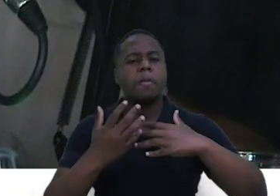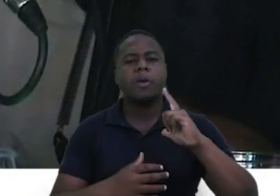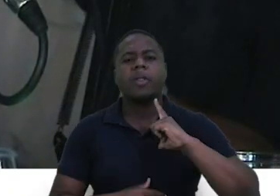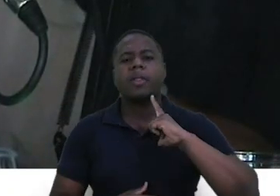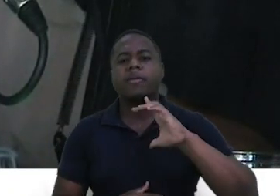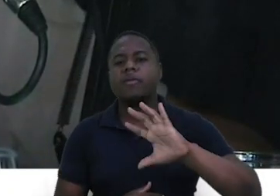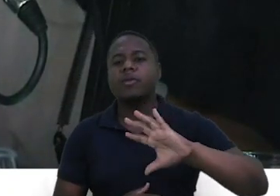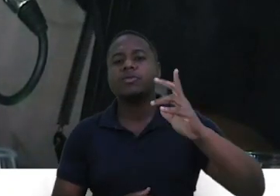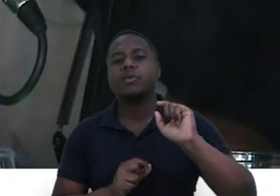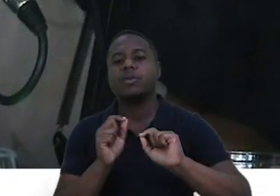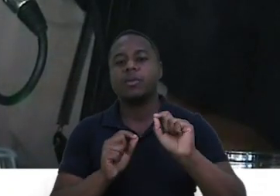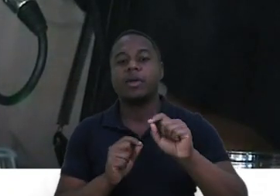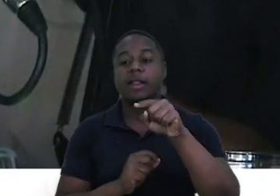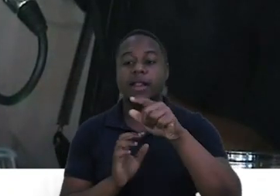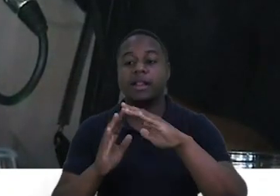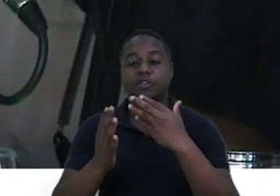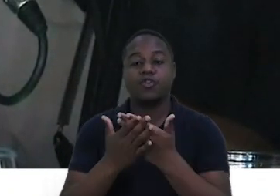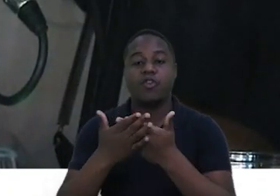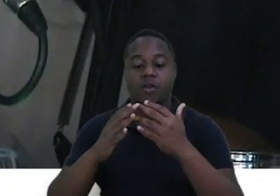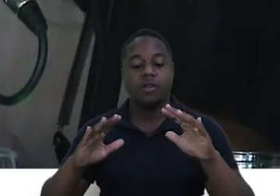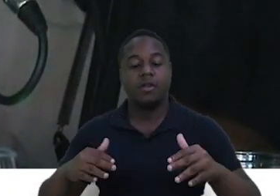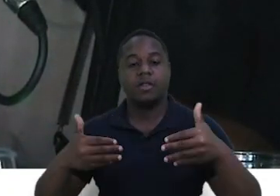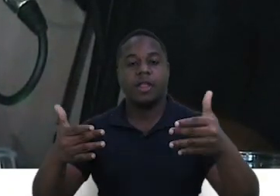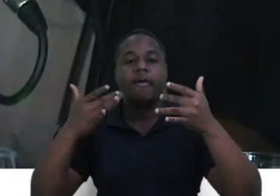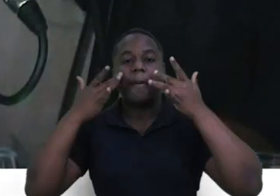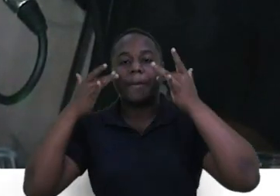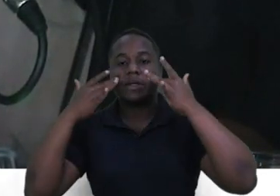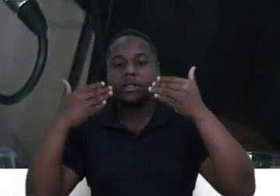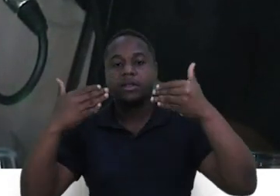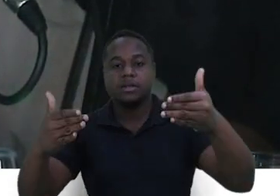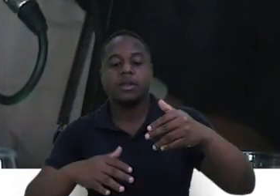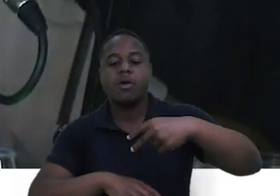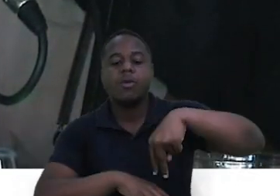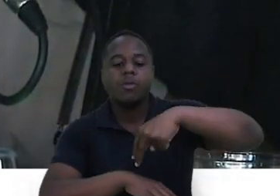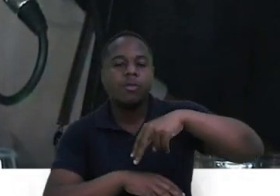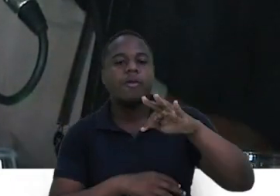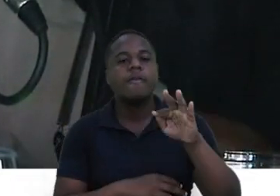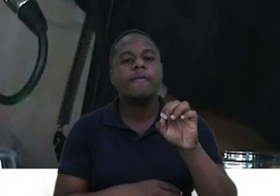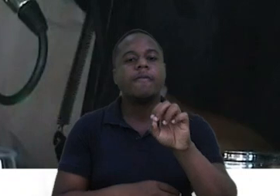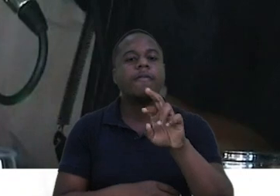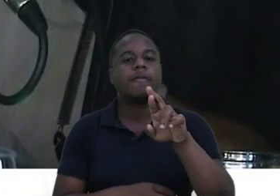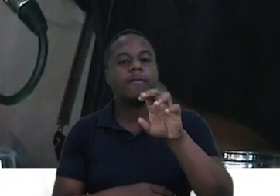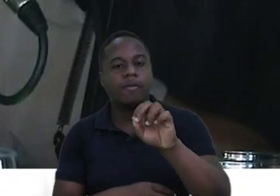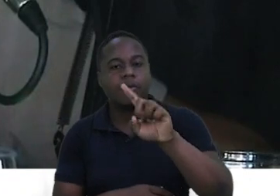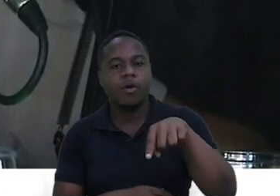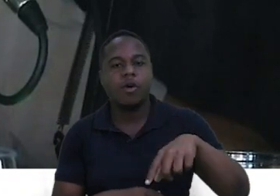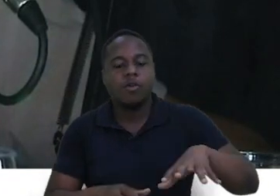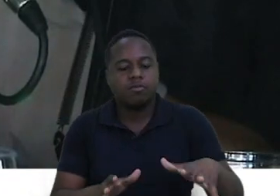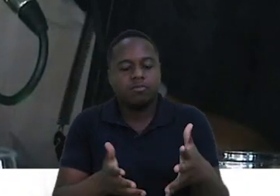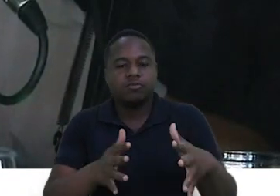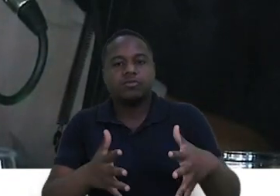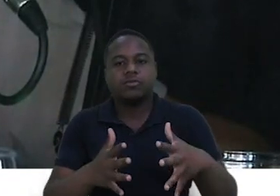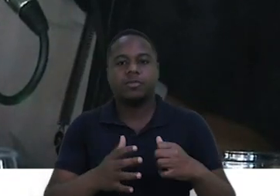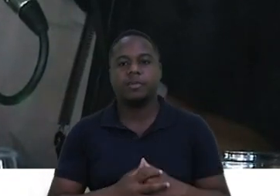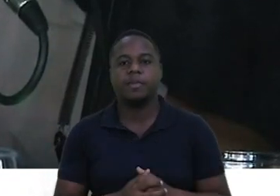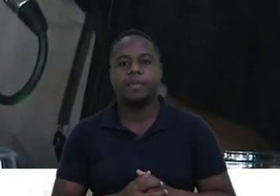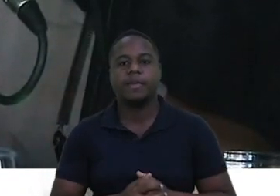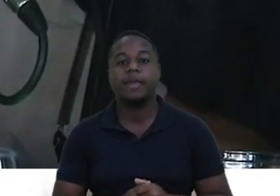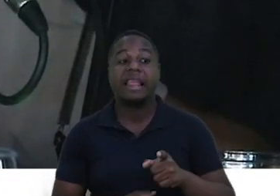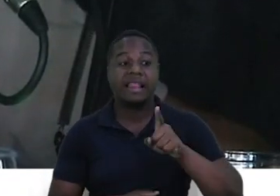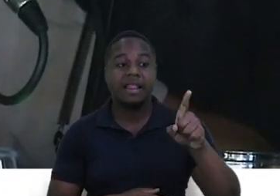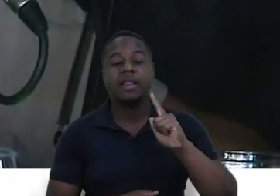decidiram fazer uma apresentação de forró na escola. Então, assim, lá a gente não tem tanto essa cultura do São